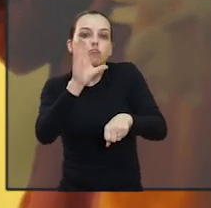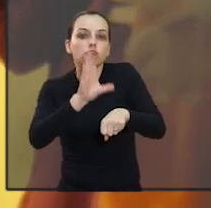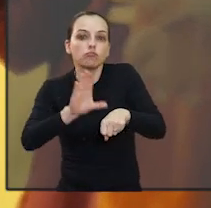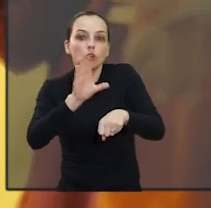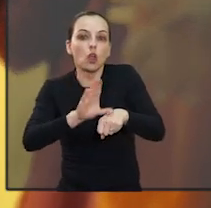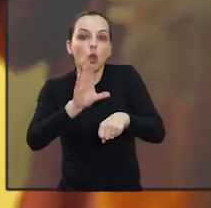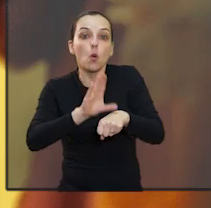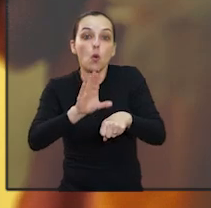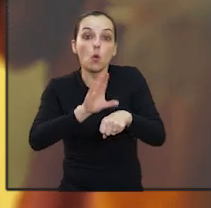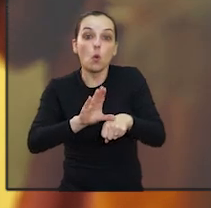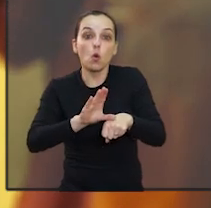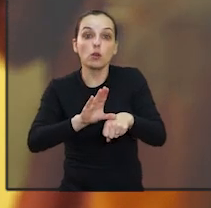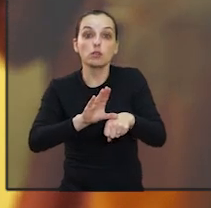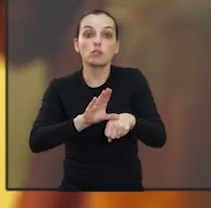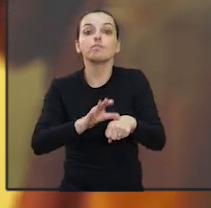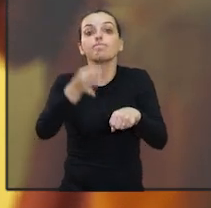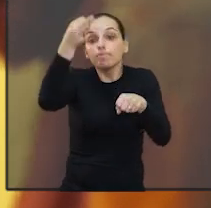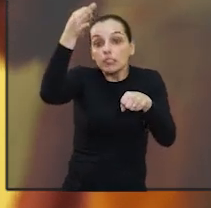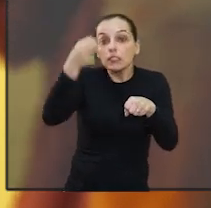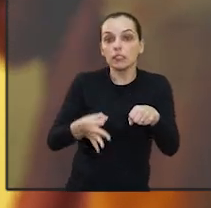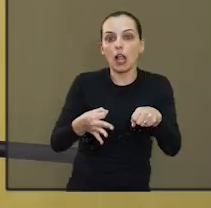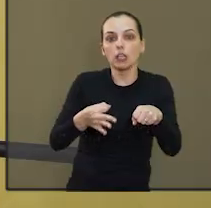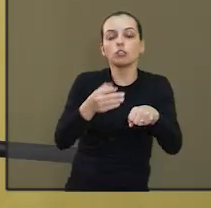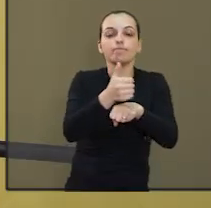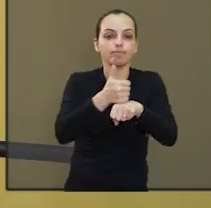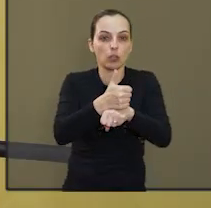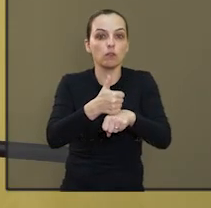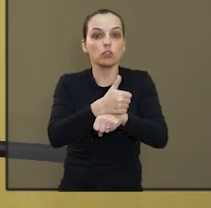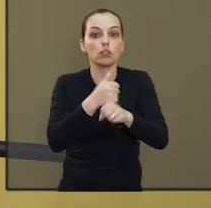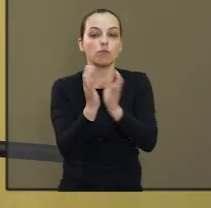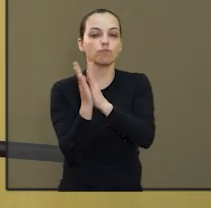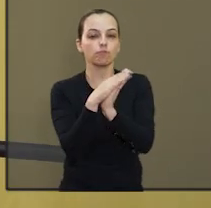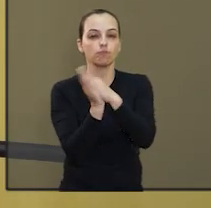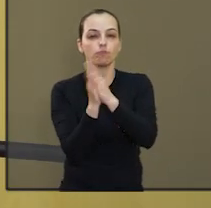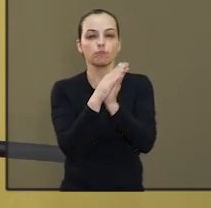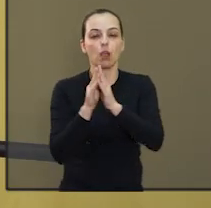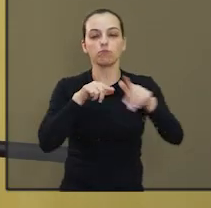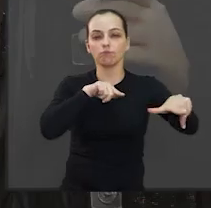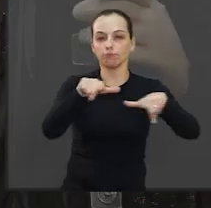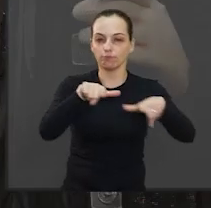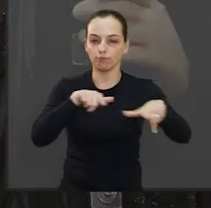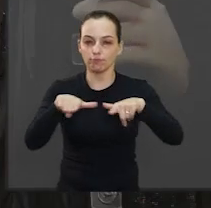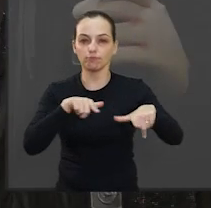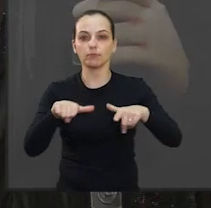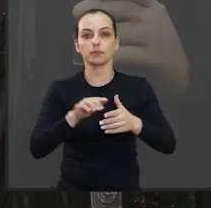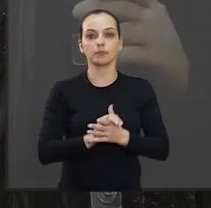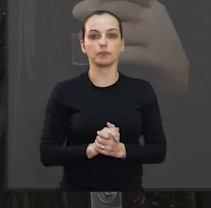da companhia foram criados por mim. Claro que nunca sozinho.